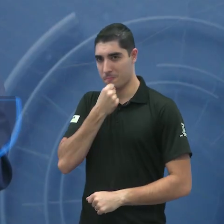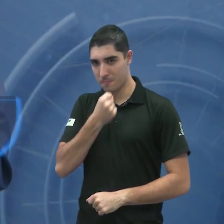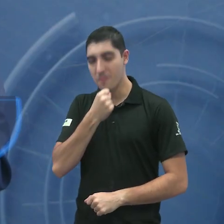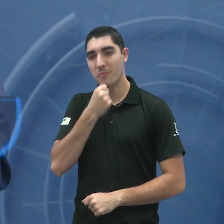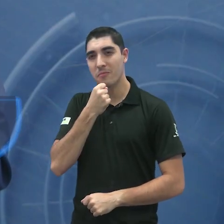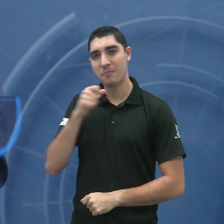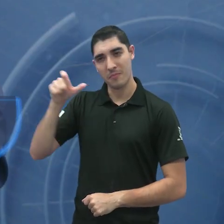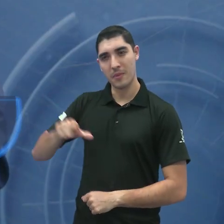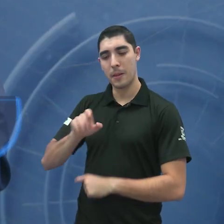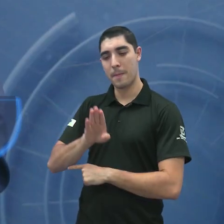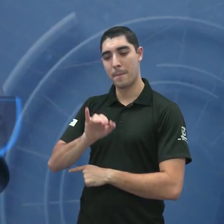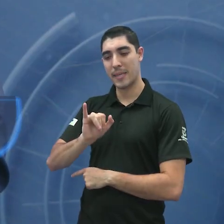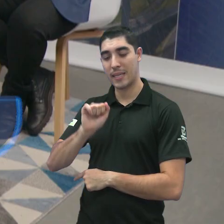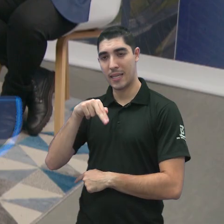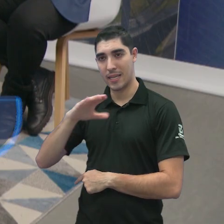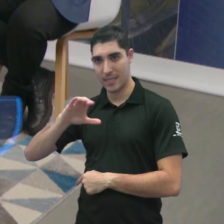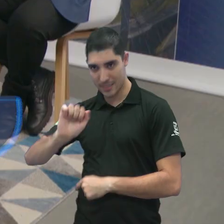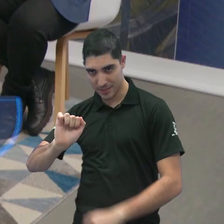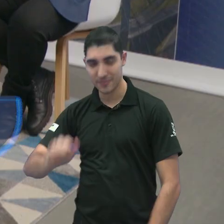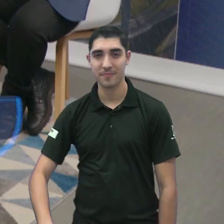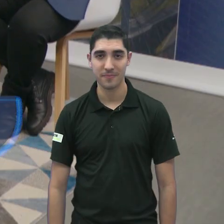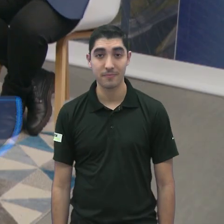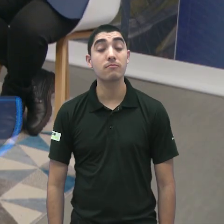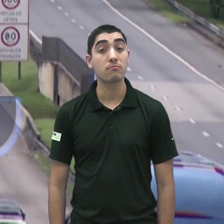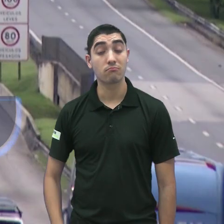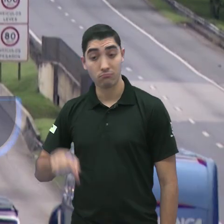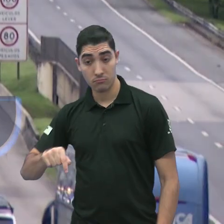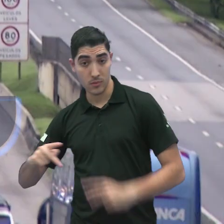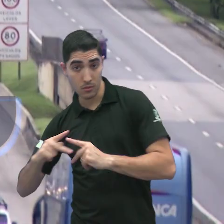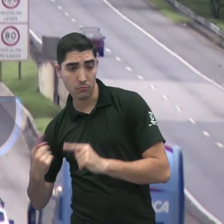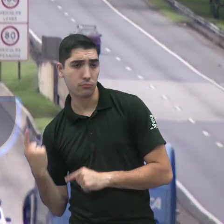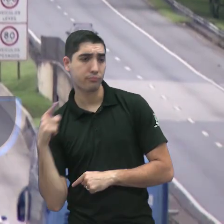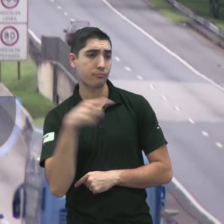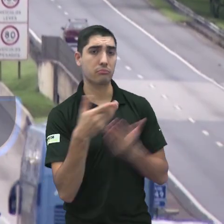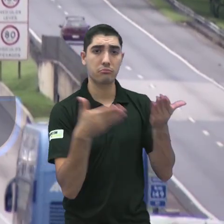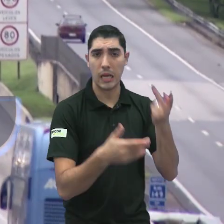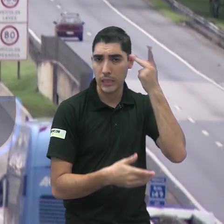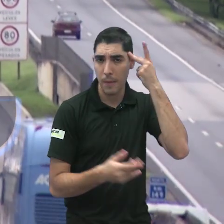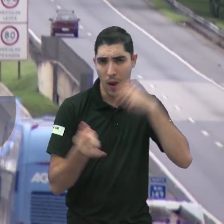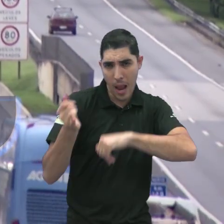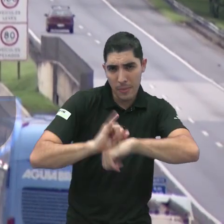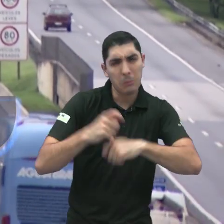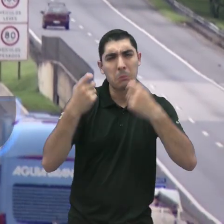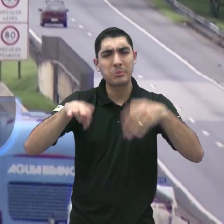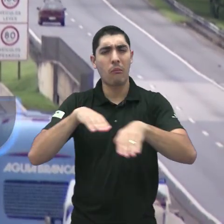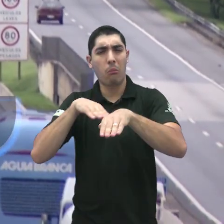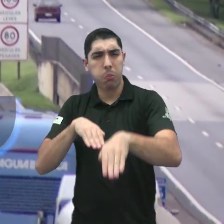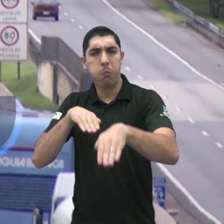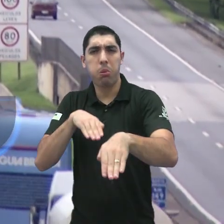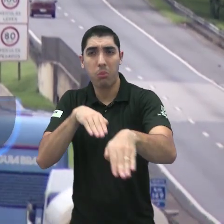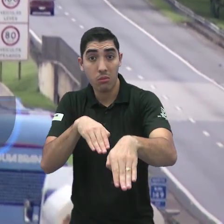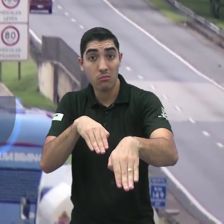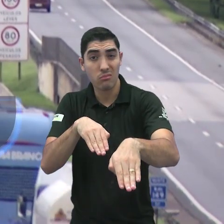Bianca Martins Chagas. Bianca. Ir de São José dos Campos para São Paulo capital sem precisar enfrentar o trânsito não é uma ideia